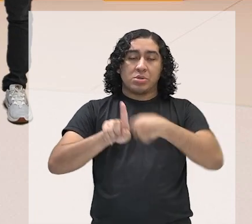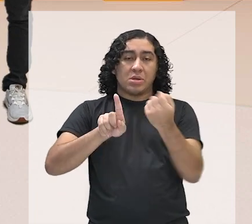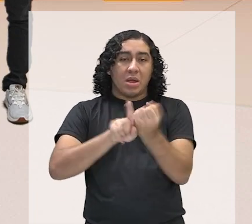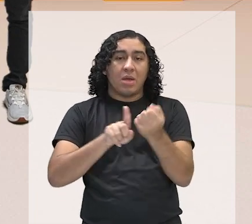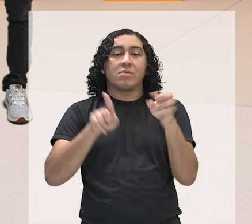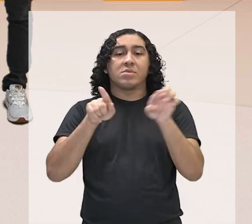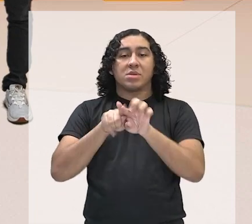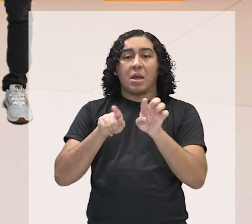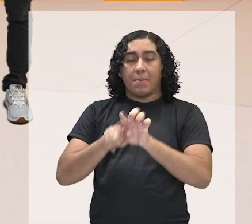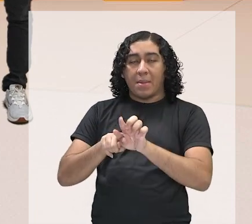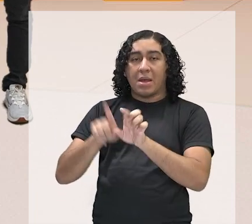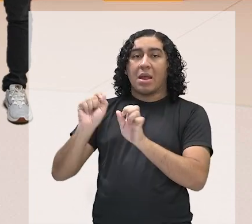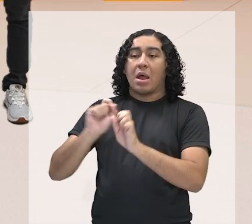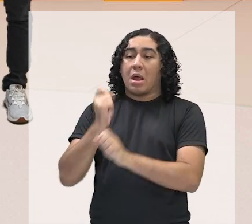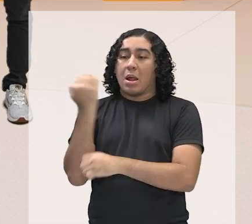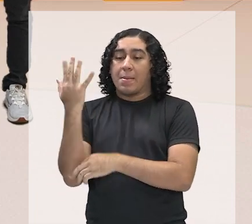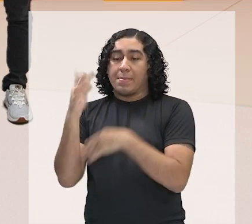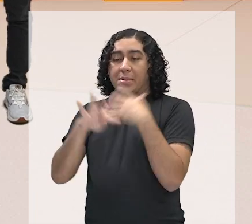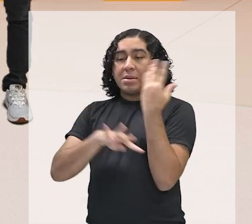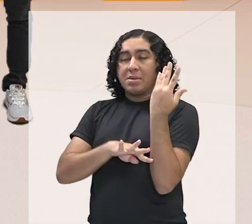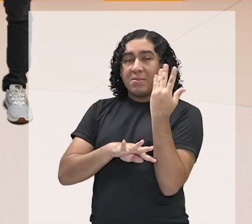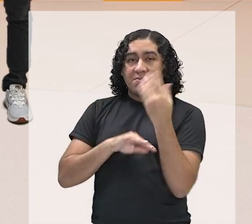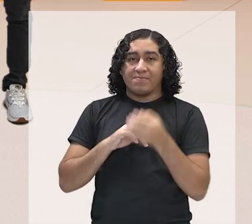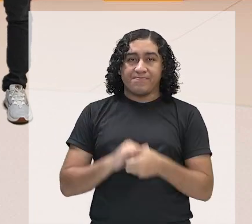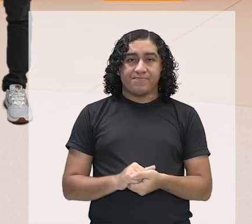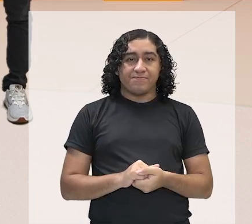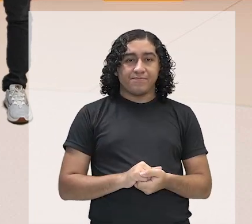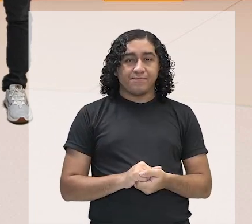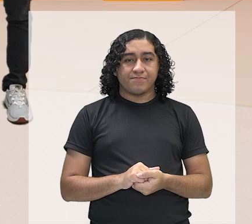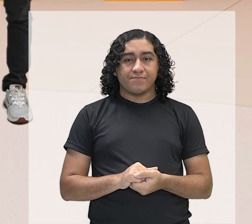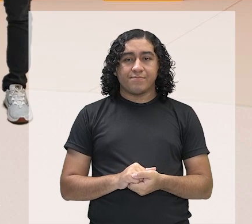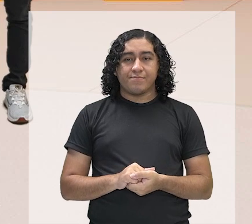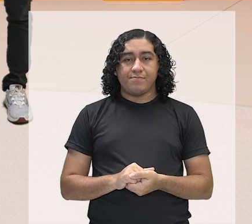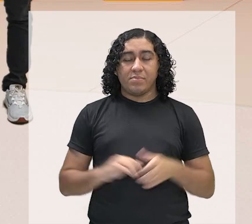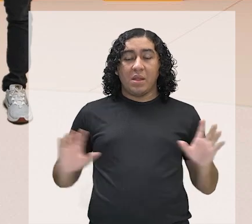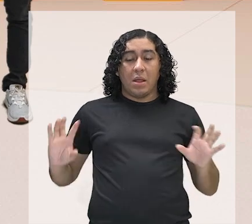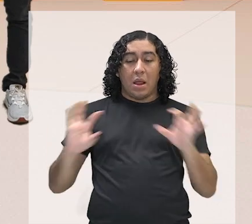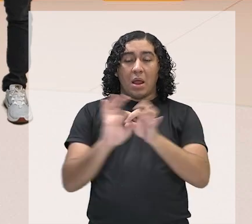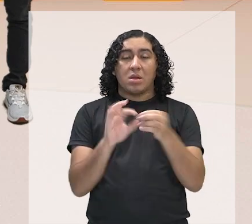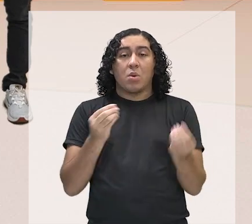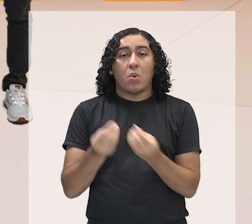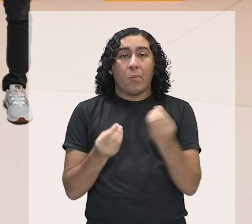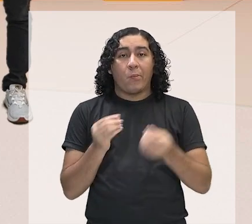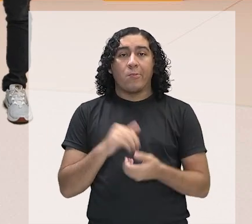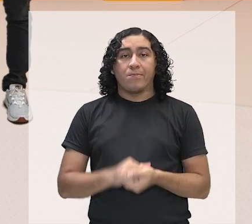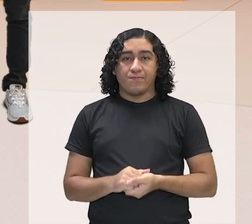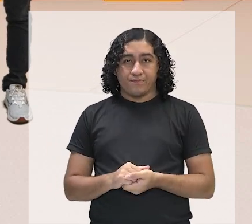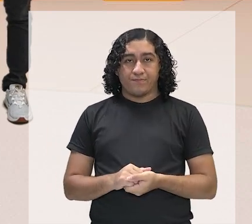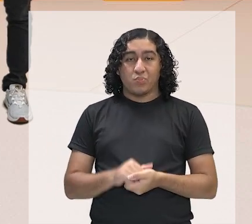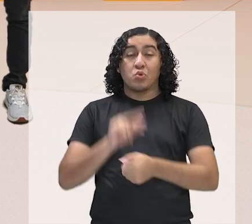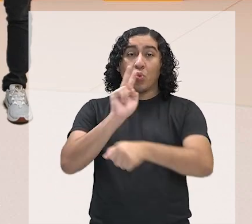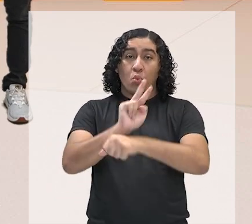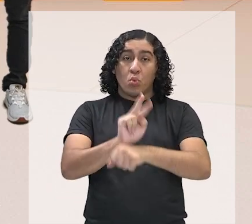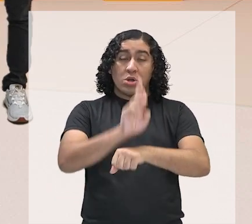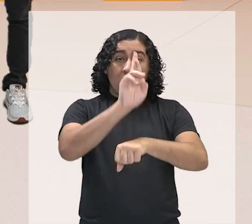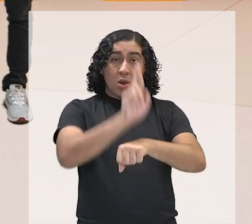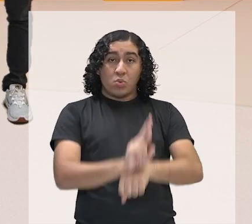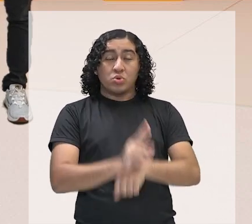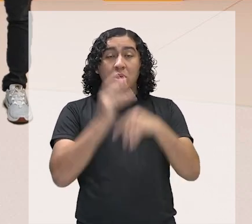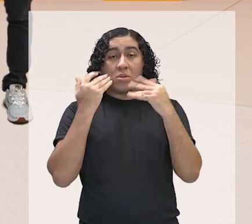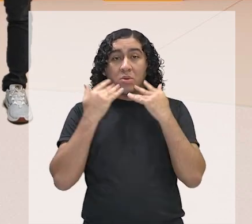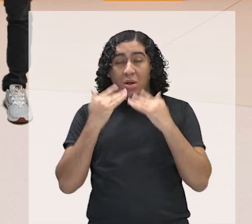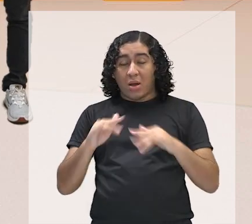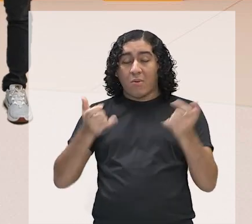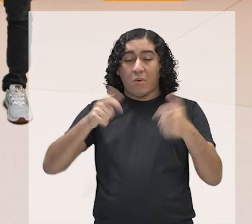e de ordem ambiental, em especial ligada ali à preservação e conservação dos recursos naturais na esfera,